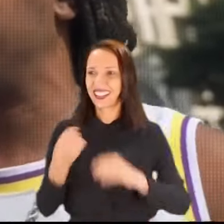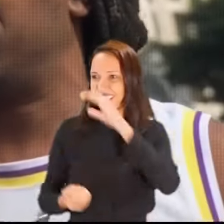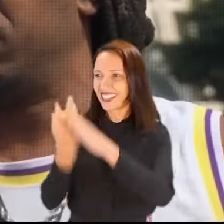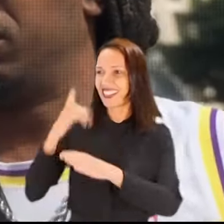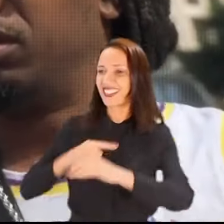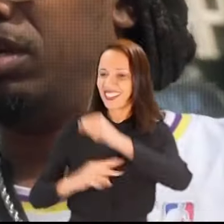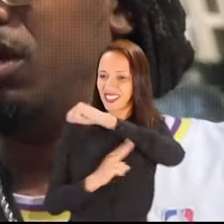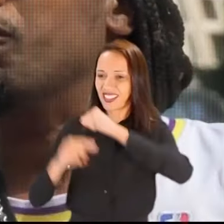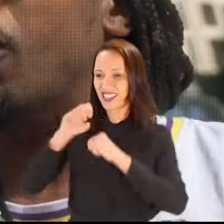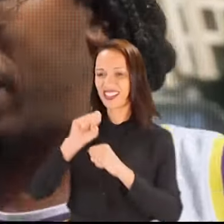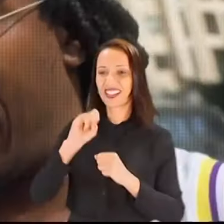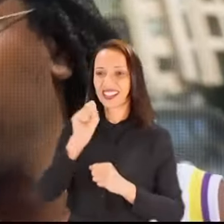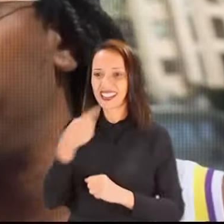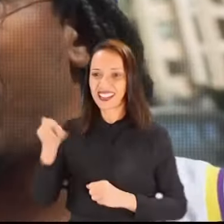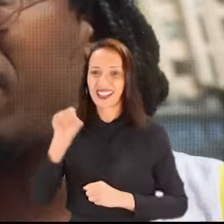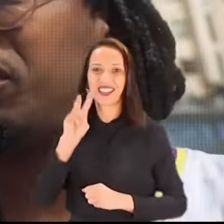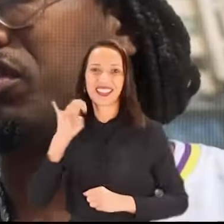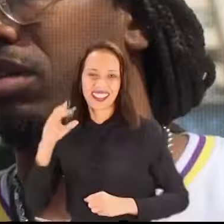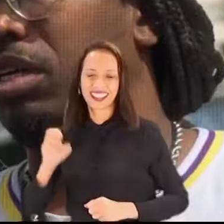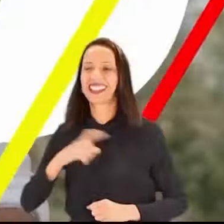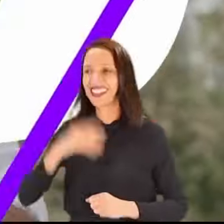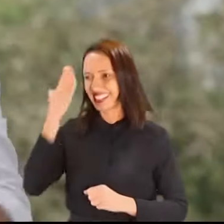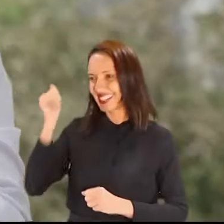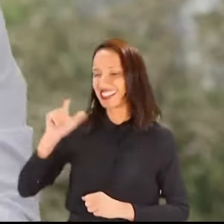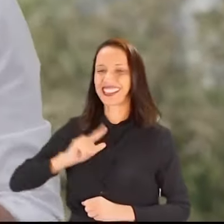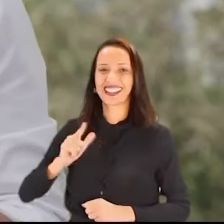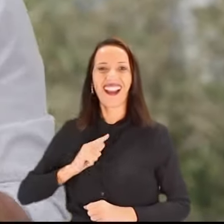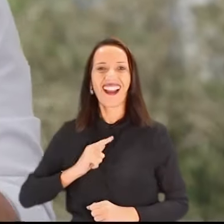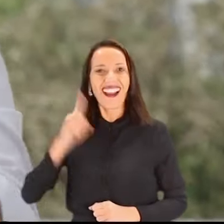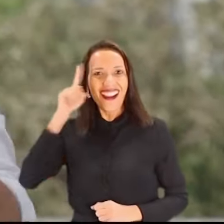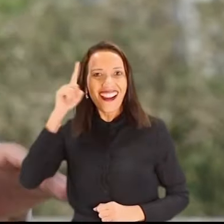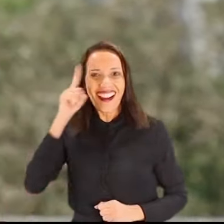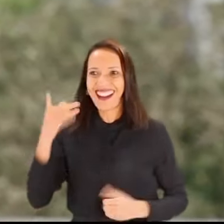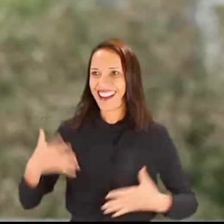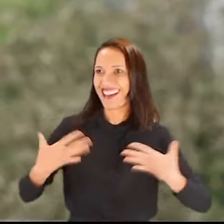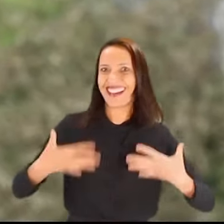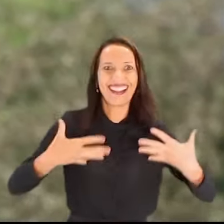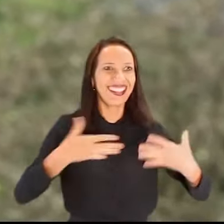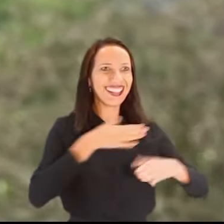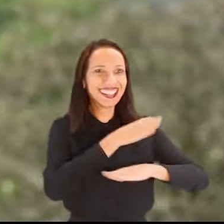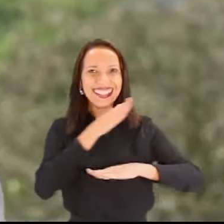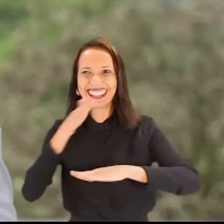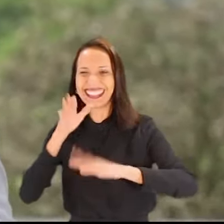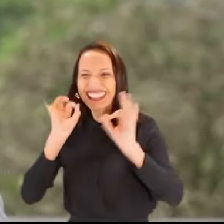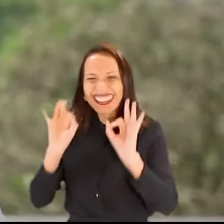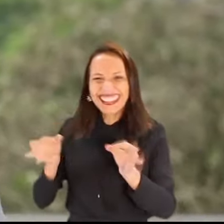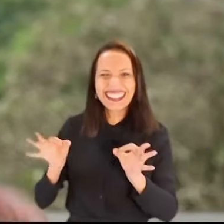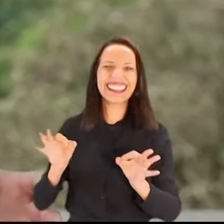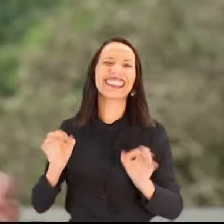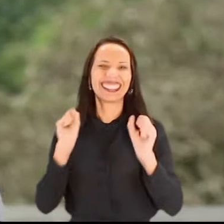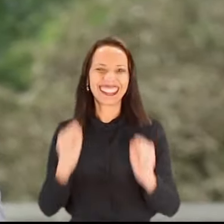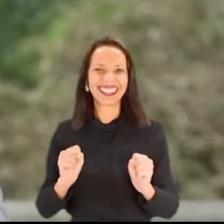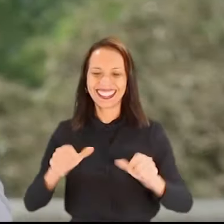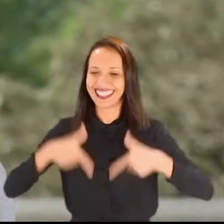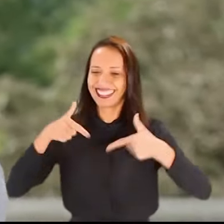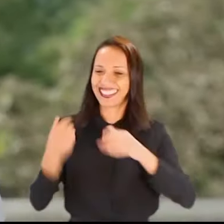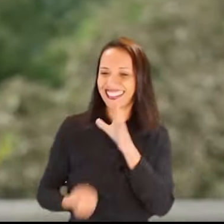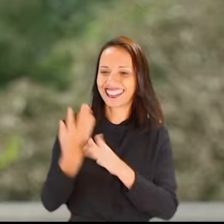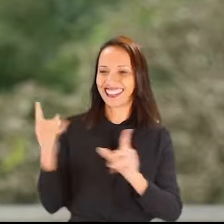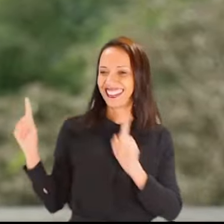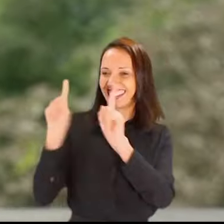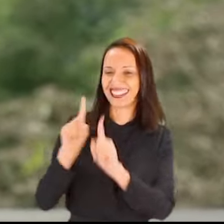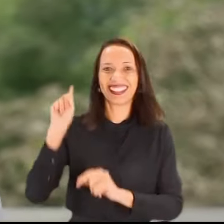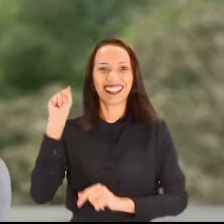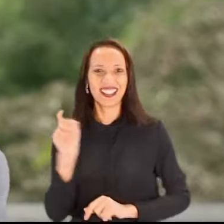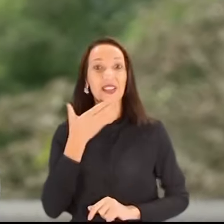ela que fez. Lá na Marquês de São Vicente. Foi ela que fez. Eu sei. Eu fiquei cada dia mais animado. E tenho certeza de que eu posso fazer, ao